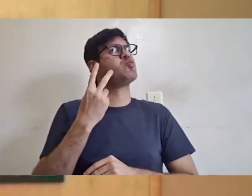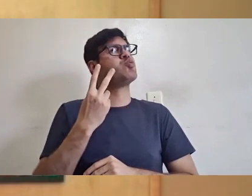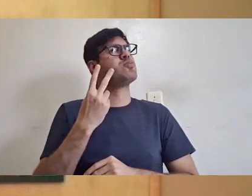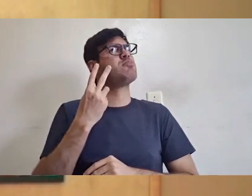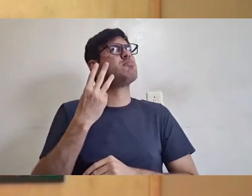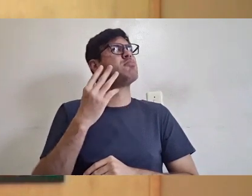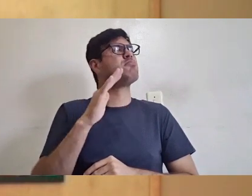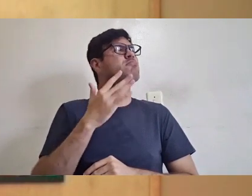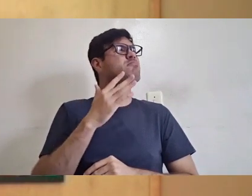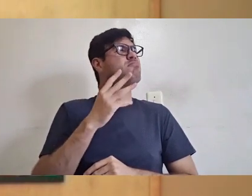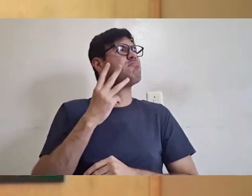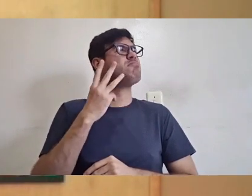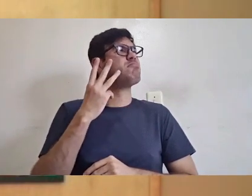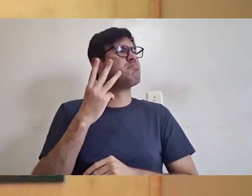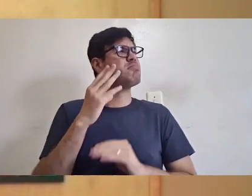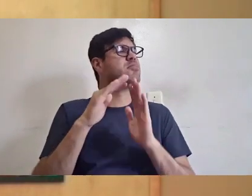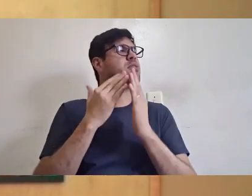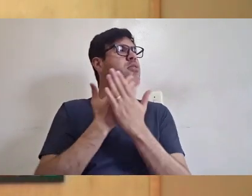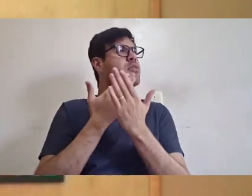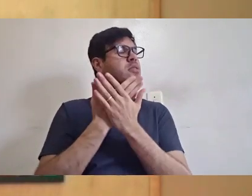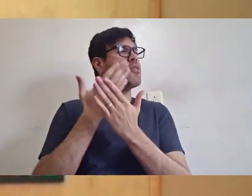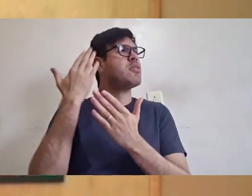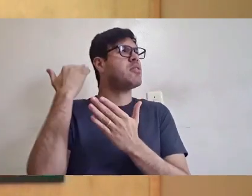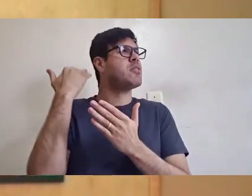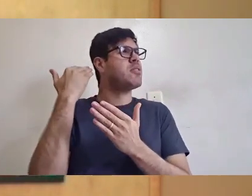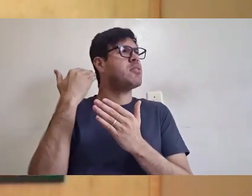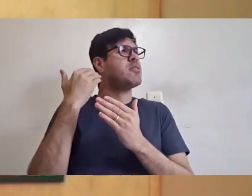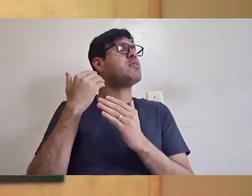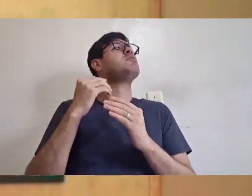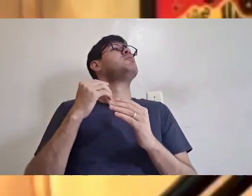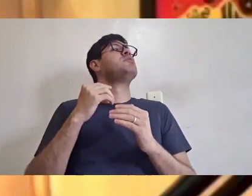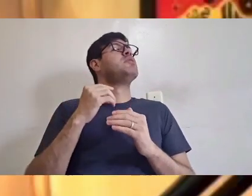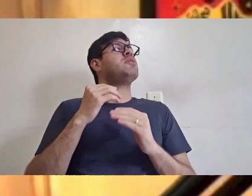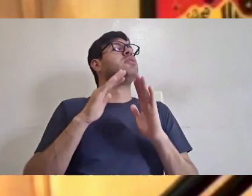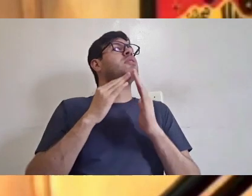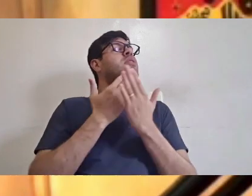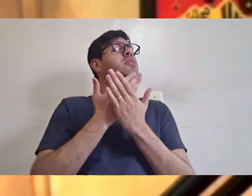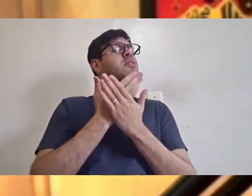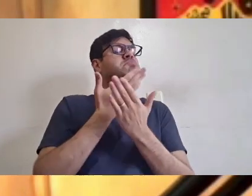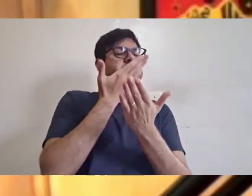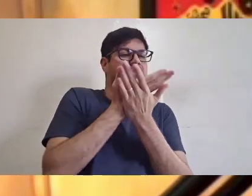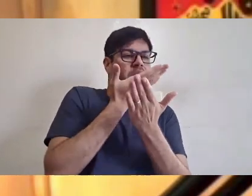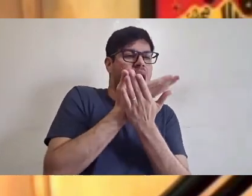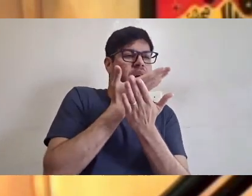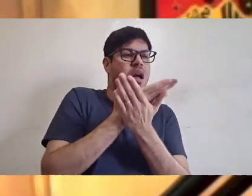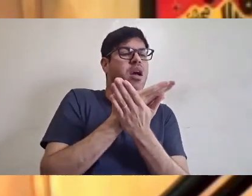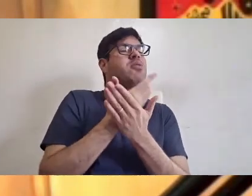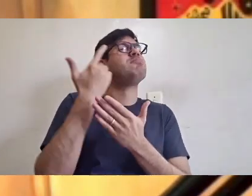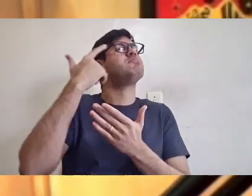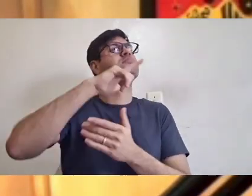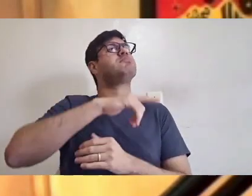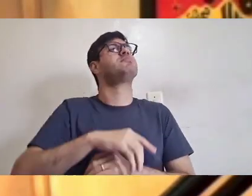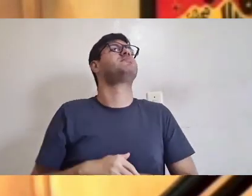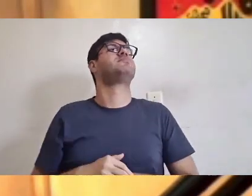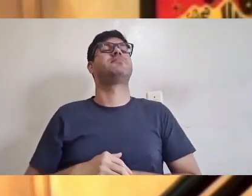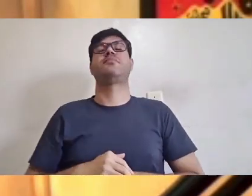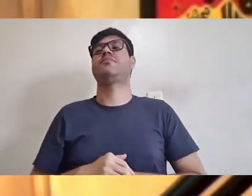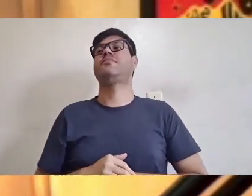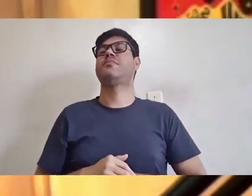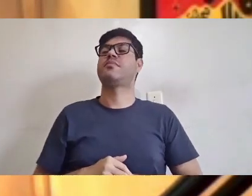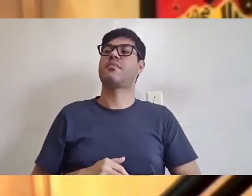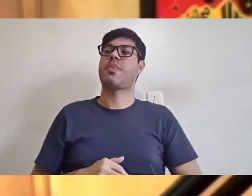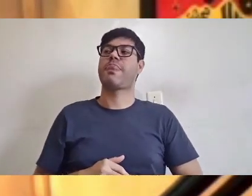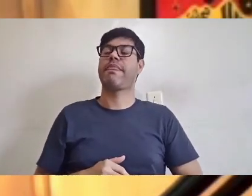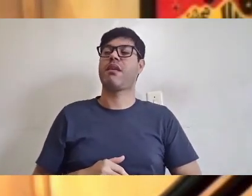dessa escola de calceteiro. Outra coisa que faz falta, eu não sei, hoje mudou muito, trabalhar. Eu comecei a